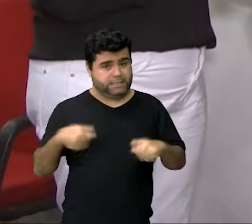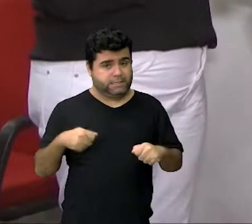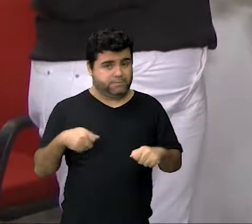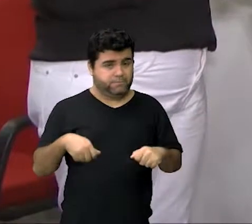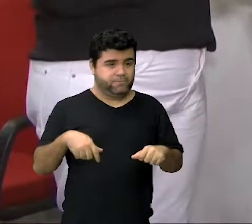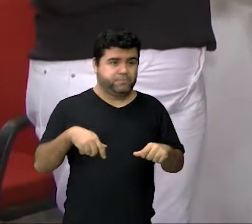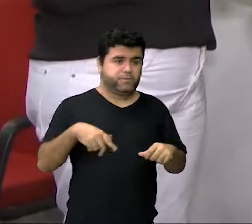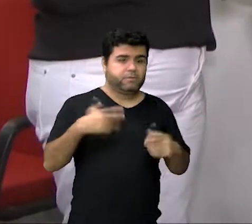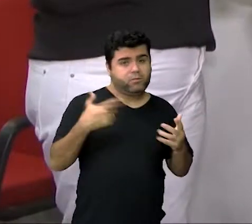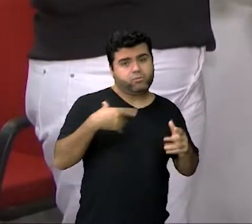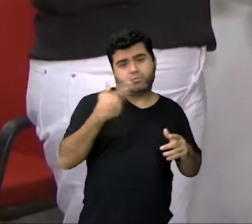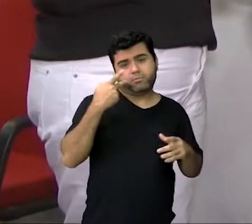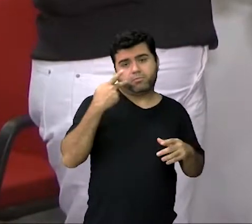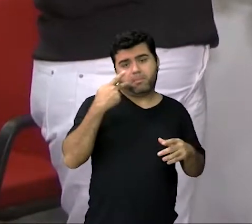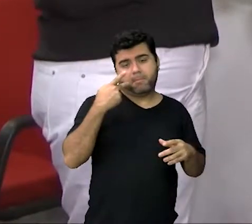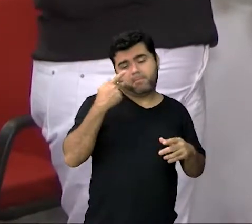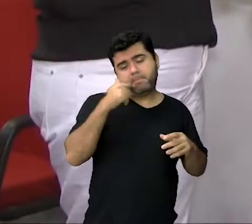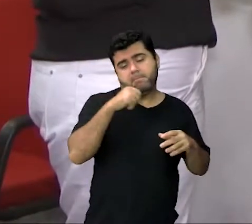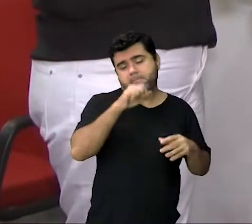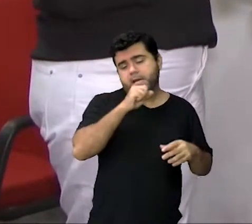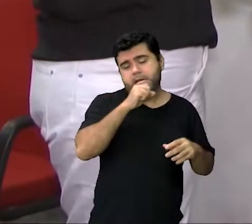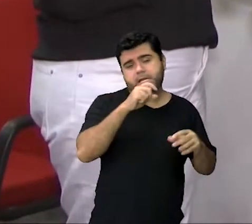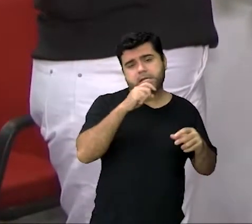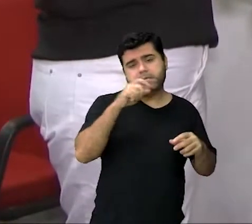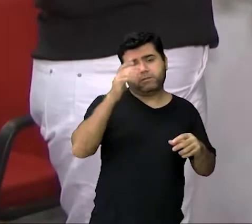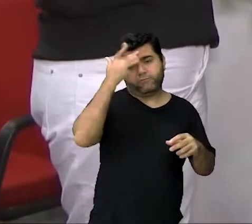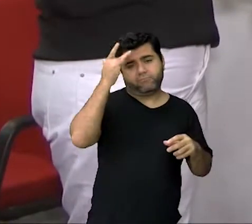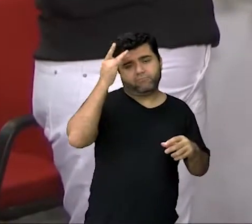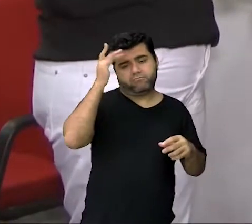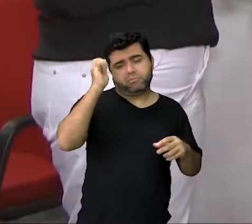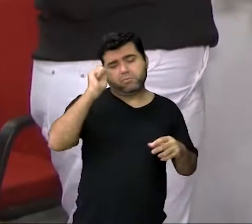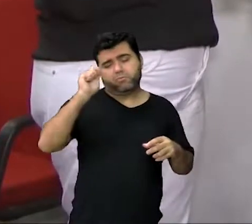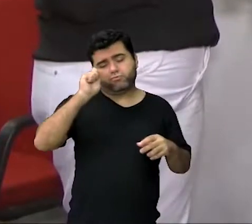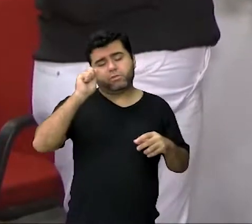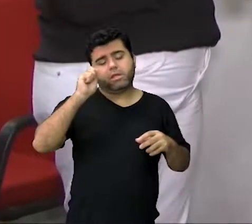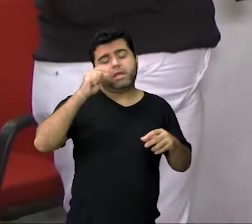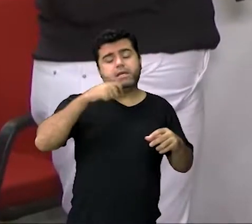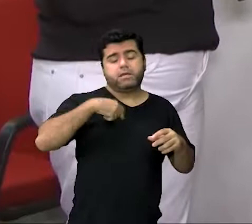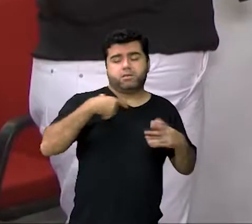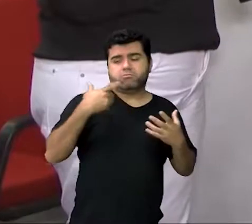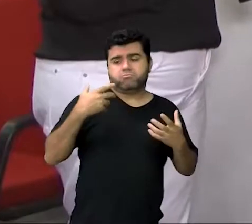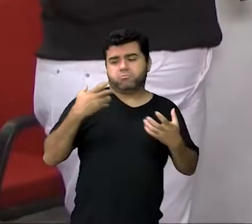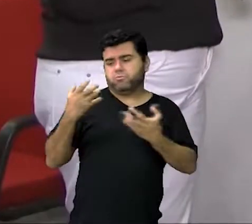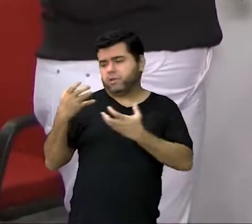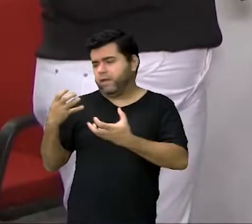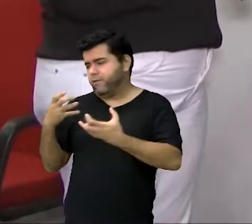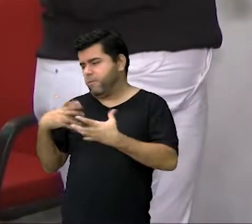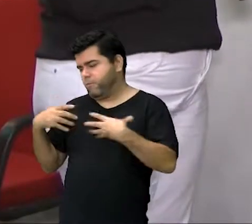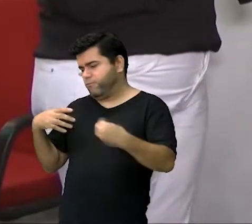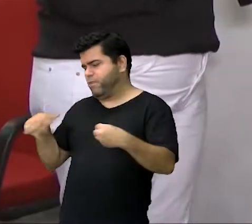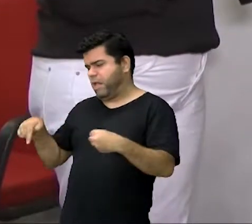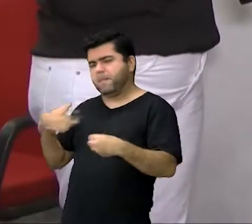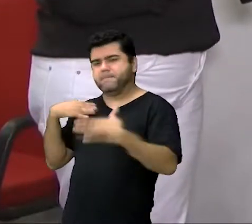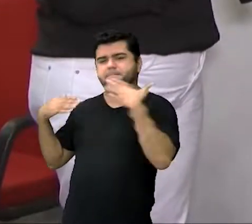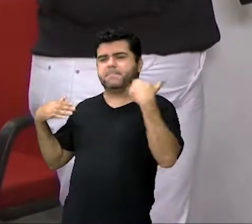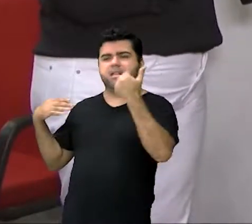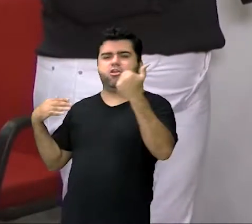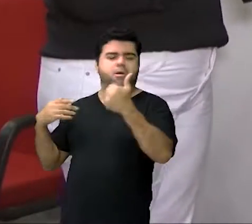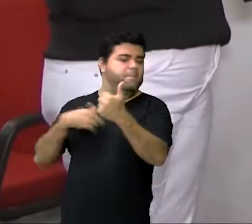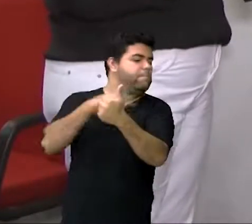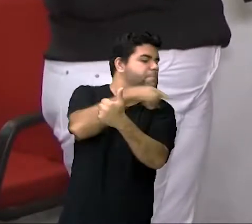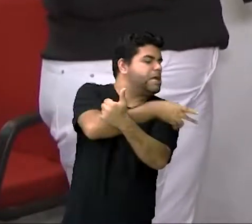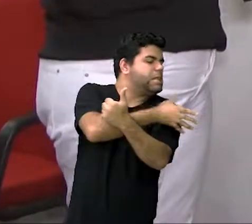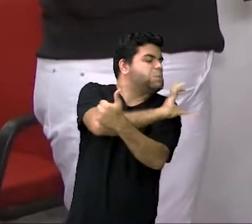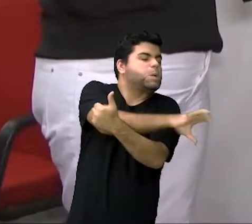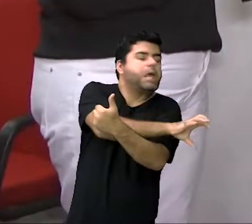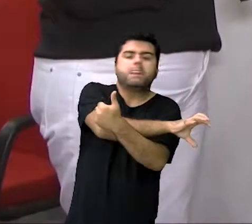mães de autistas, e acaba se tornando isso uma missão, né? Eu não posso querer para o meu filho algo de melhor e não querer para o filho da minha amiga